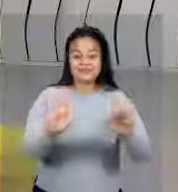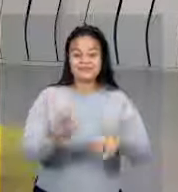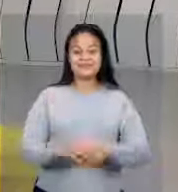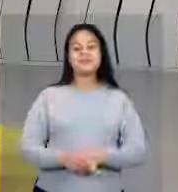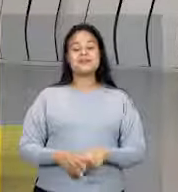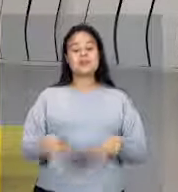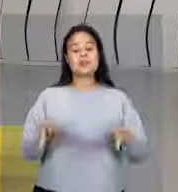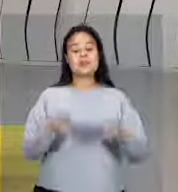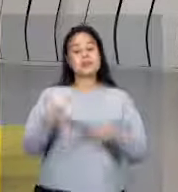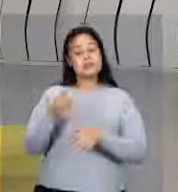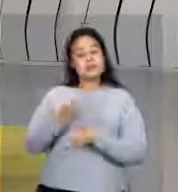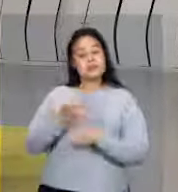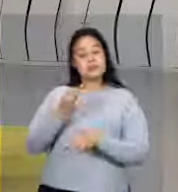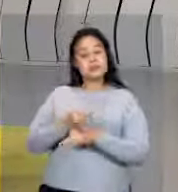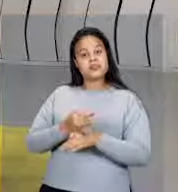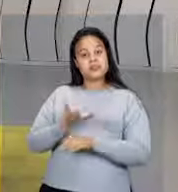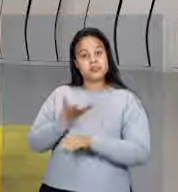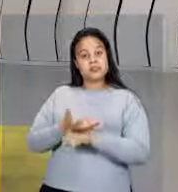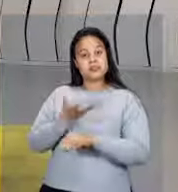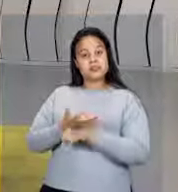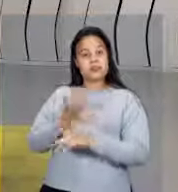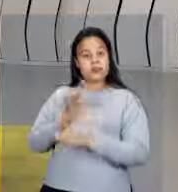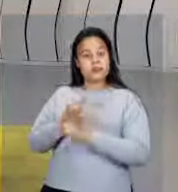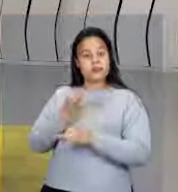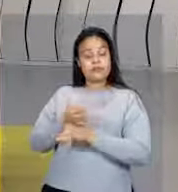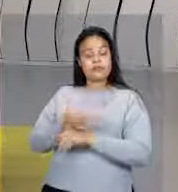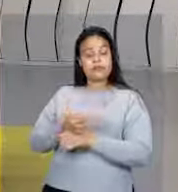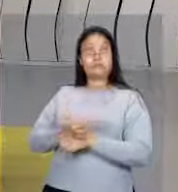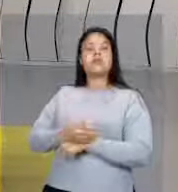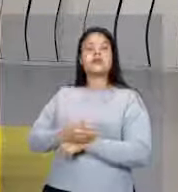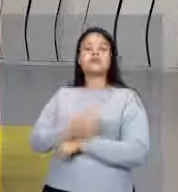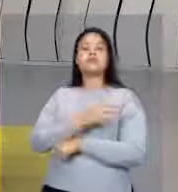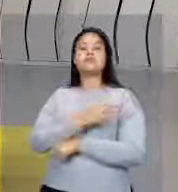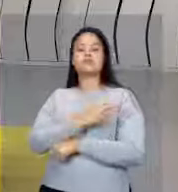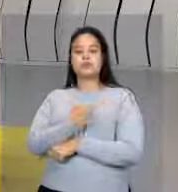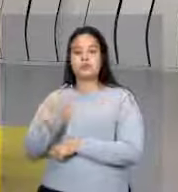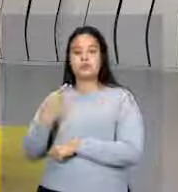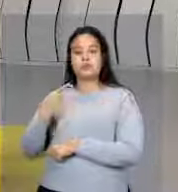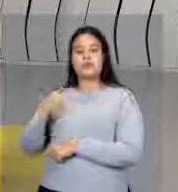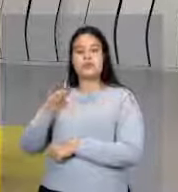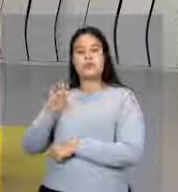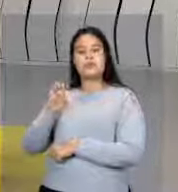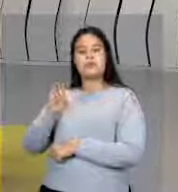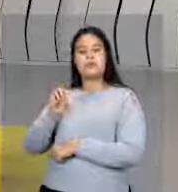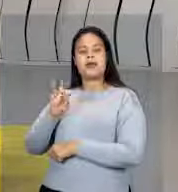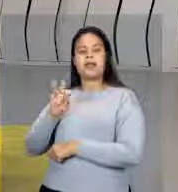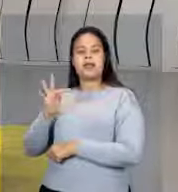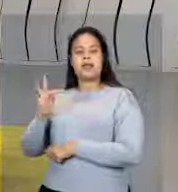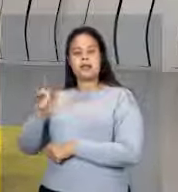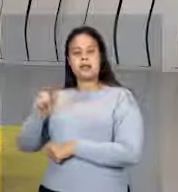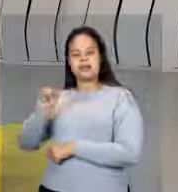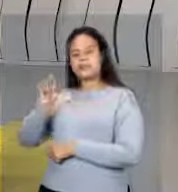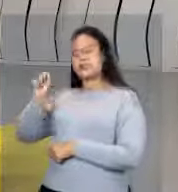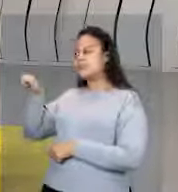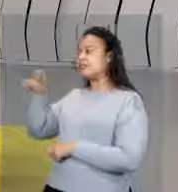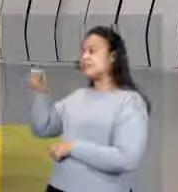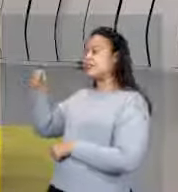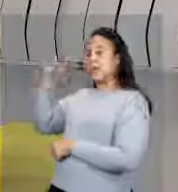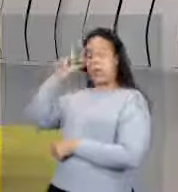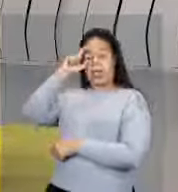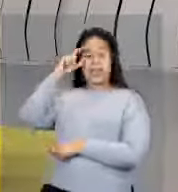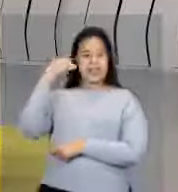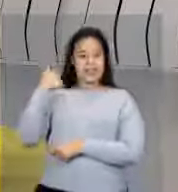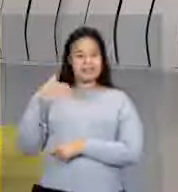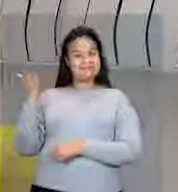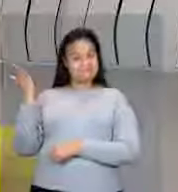Eu sou a professora de Física Beth Carvalho. O meu sinal é esse. Juntamente com a Vânia,